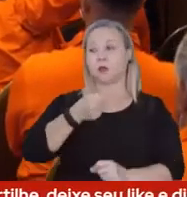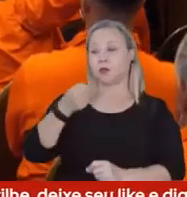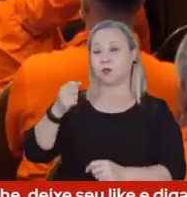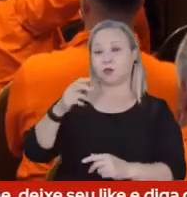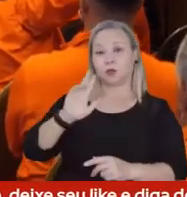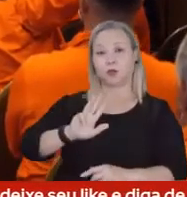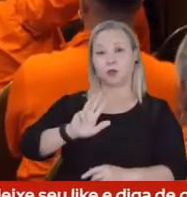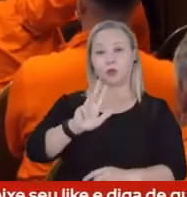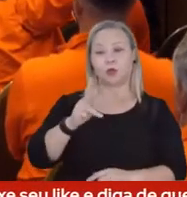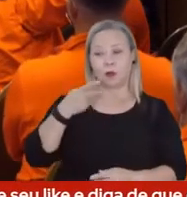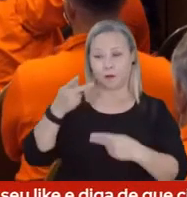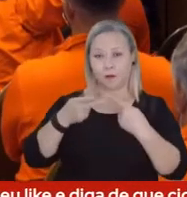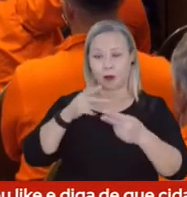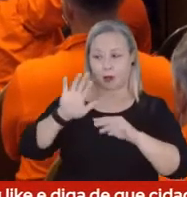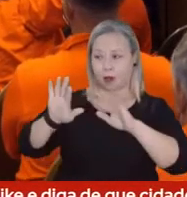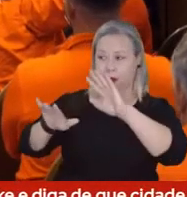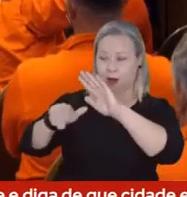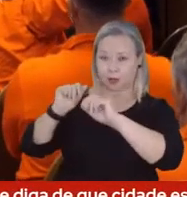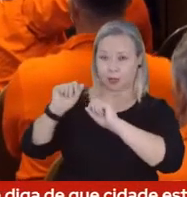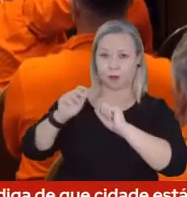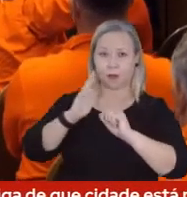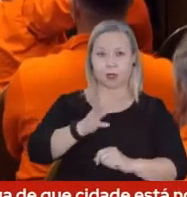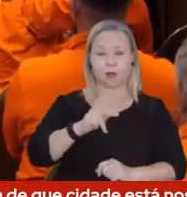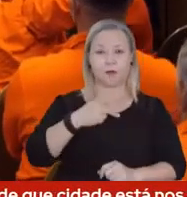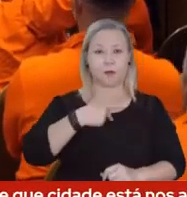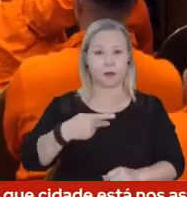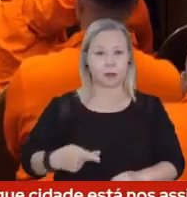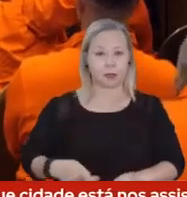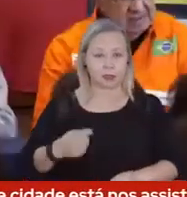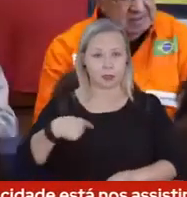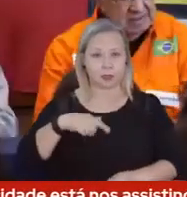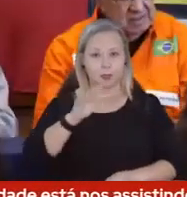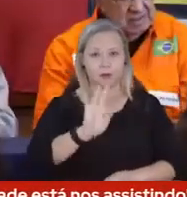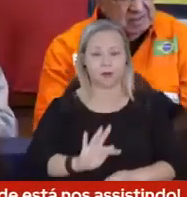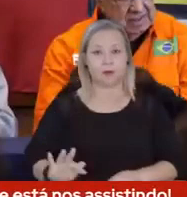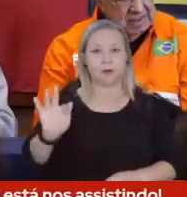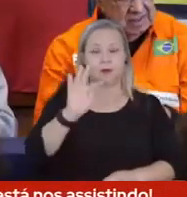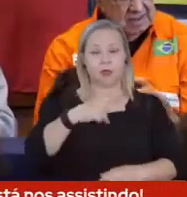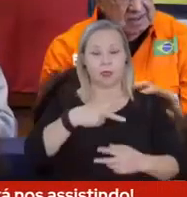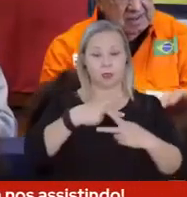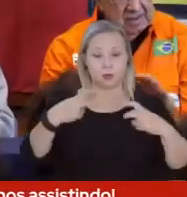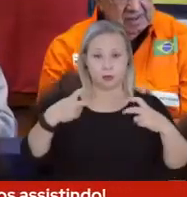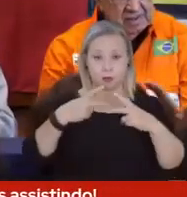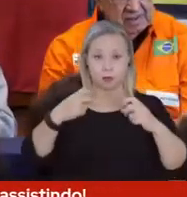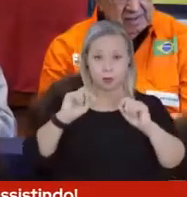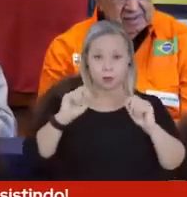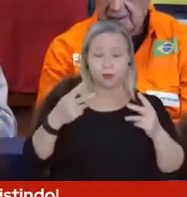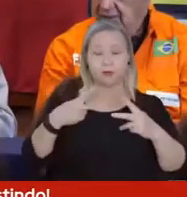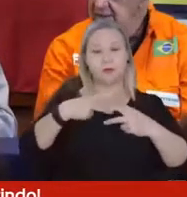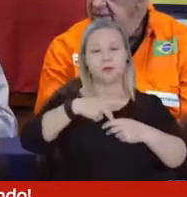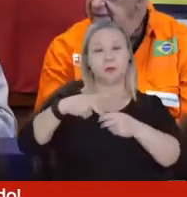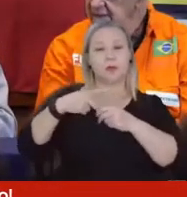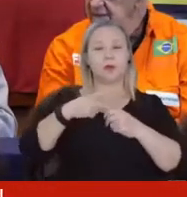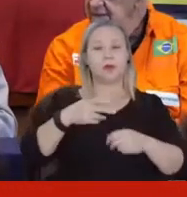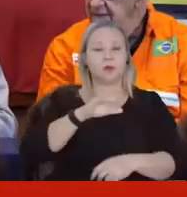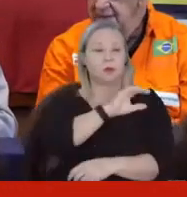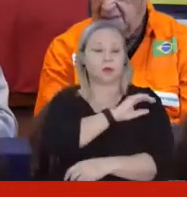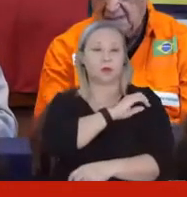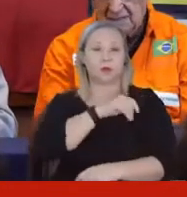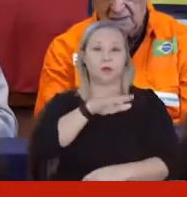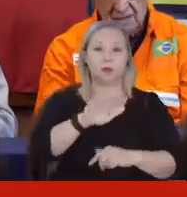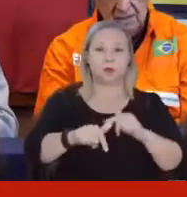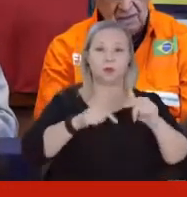que já foi presidente da nossa Federação dos Petroleiros e hoje coordena com grande trabalho o Setorial de Energia do Partido